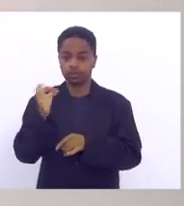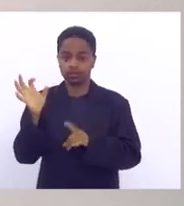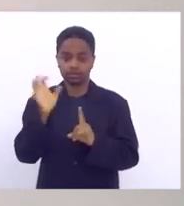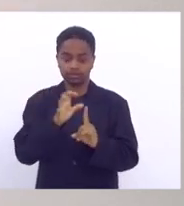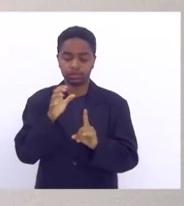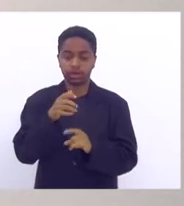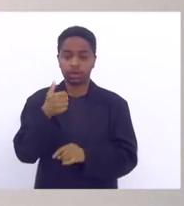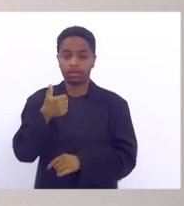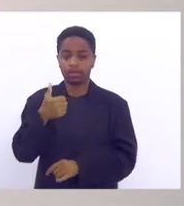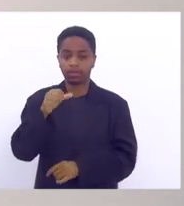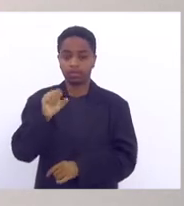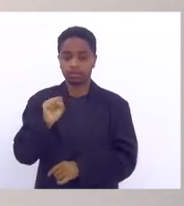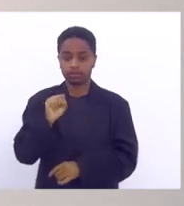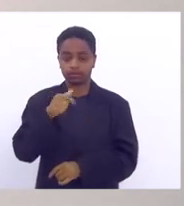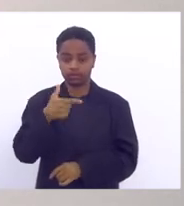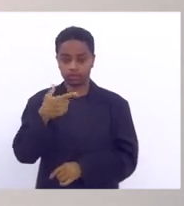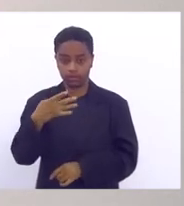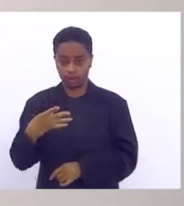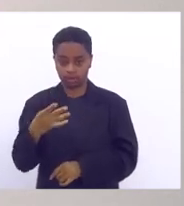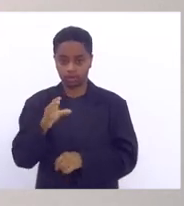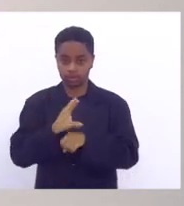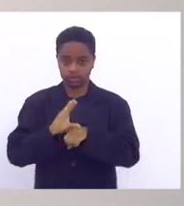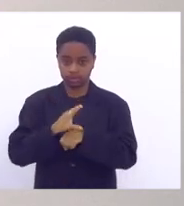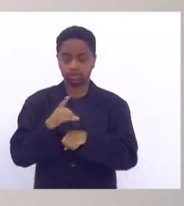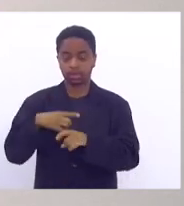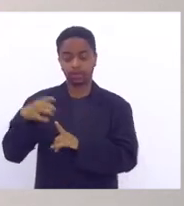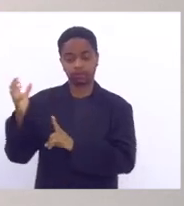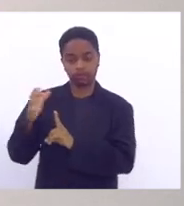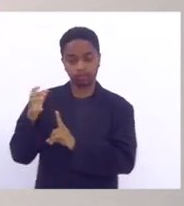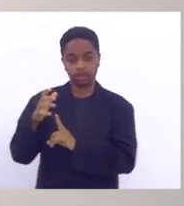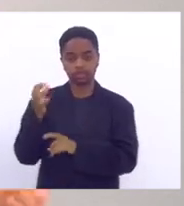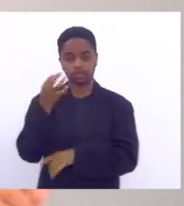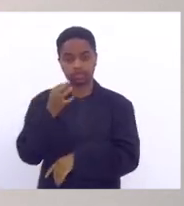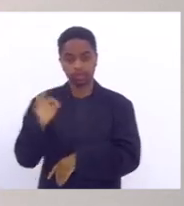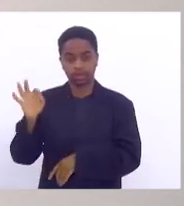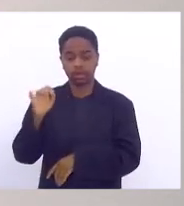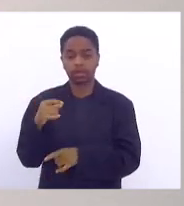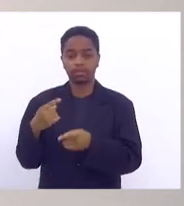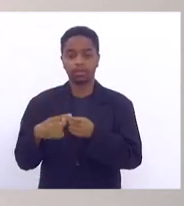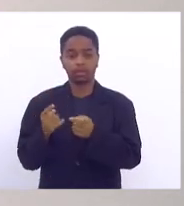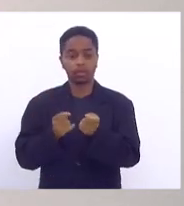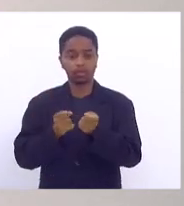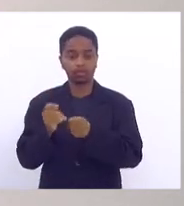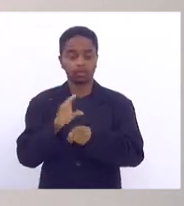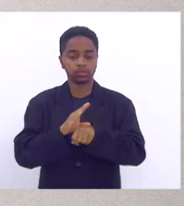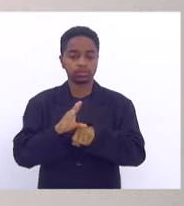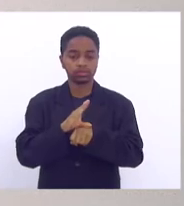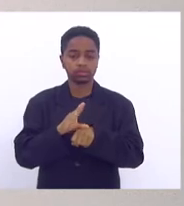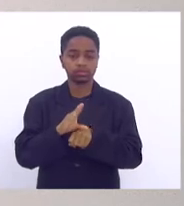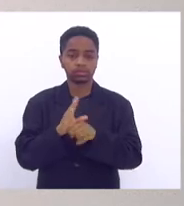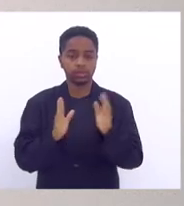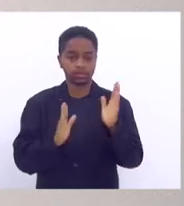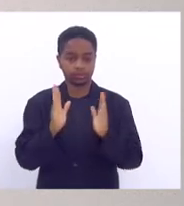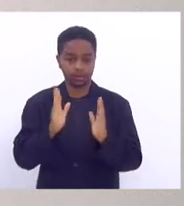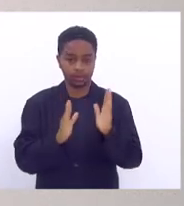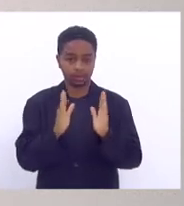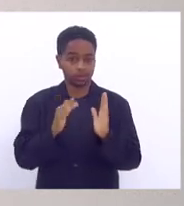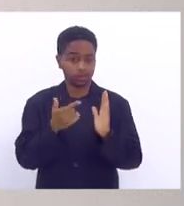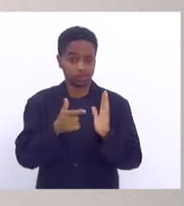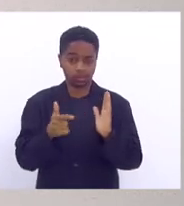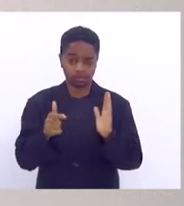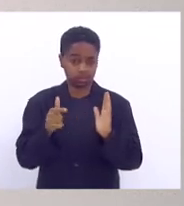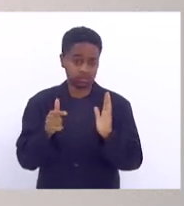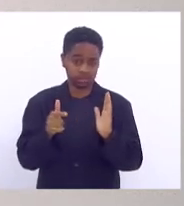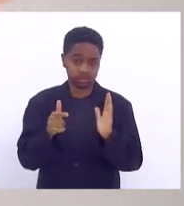Americanópolis tem influência francesa o controle de constitucionalidade de 1824 a 1891 praticamente não existiu nesse